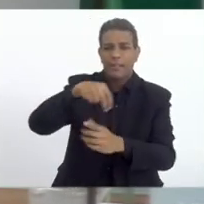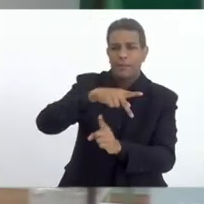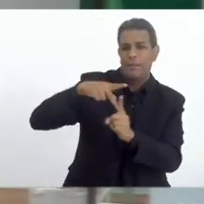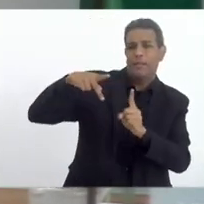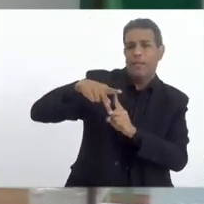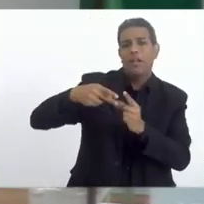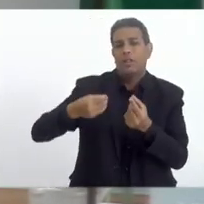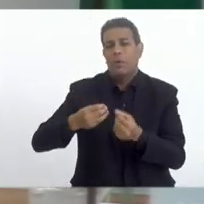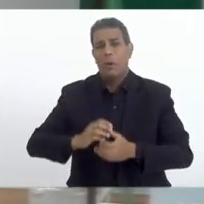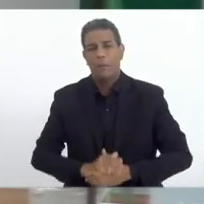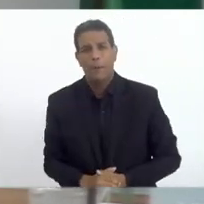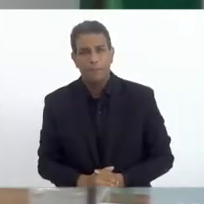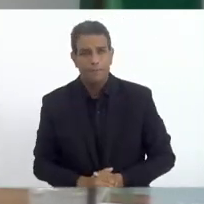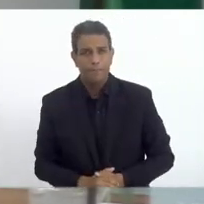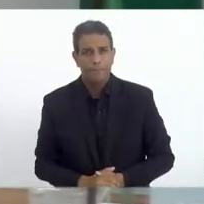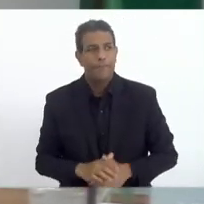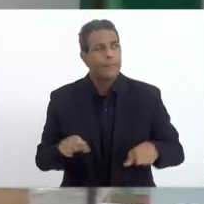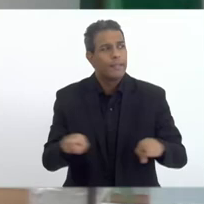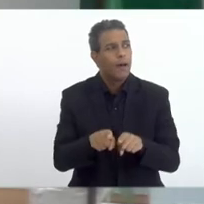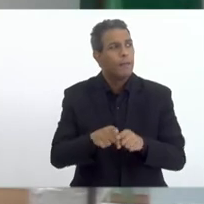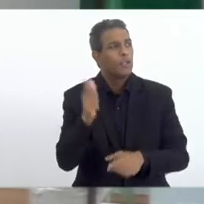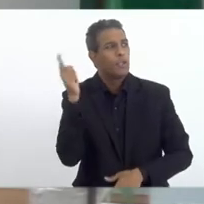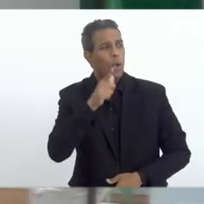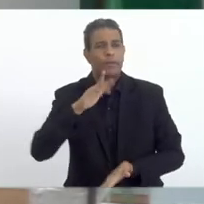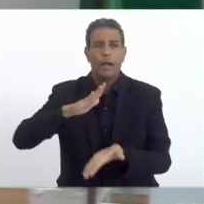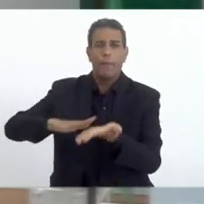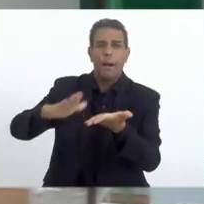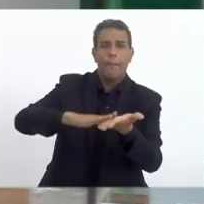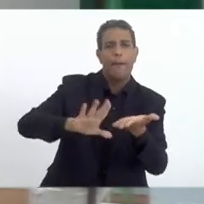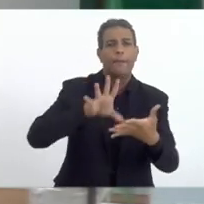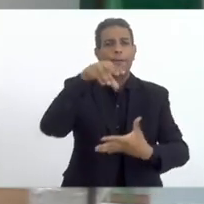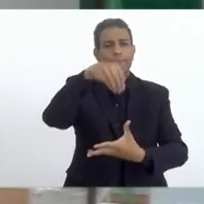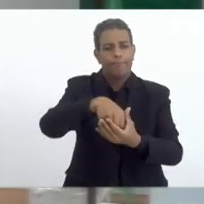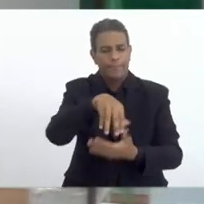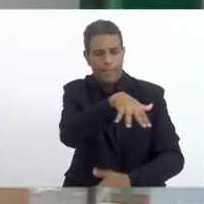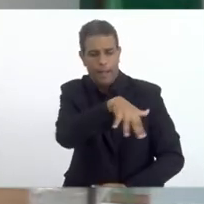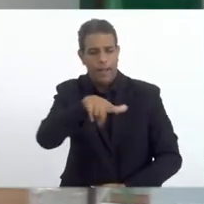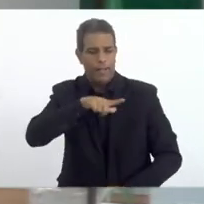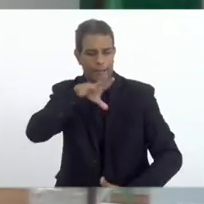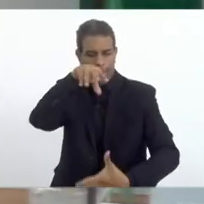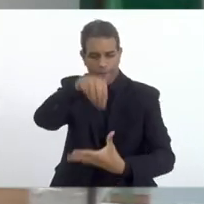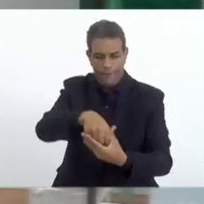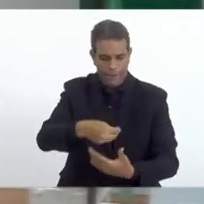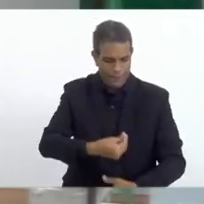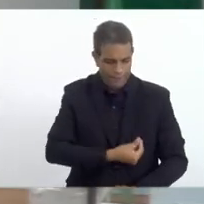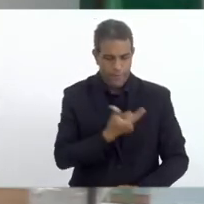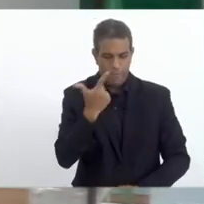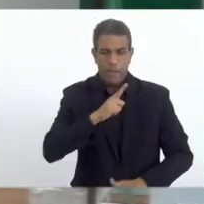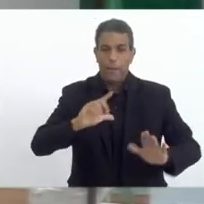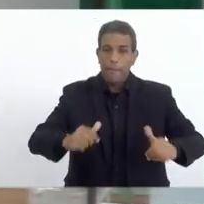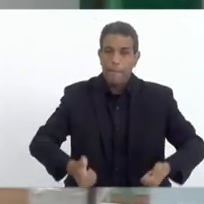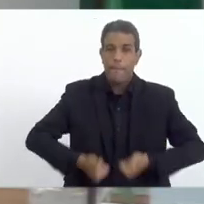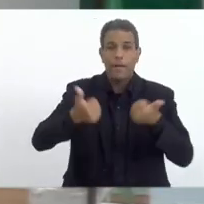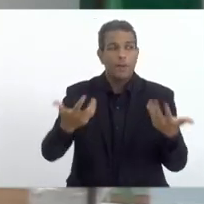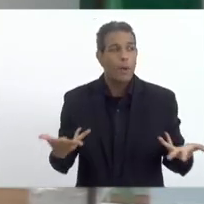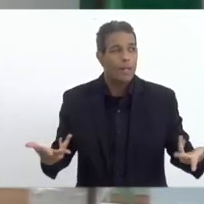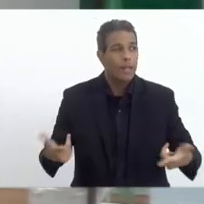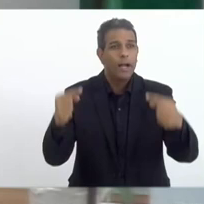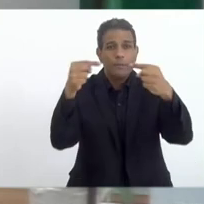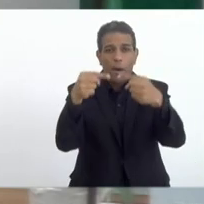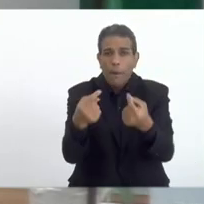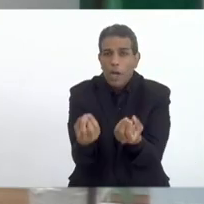previdenciário, né? Então, os ganhos que nós podemos ter é pela melhoria de qualidade.